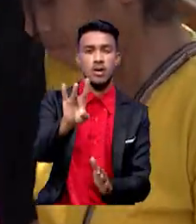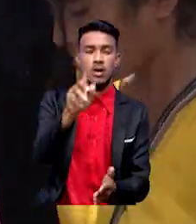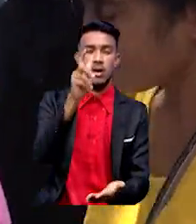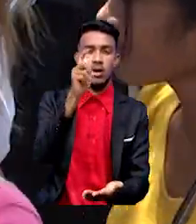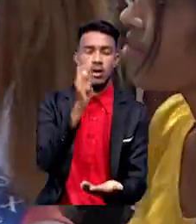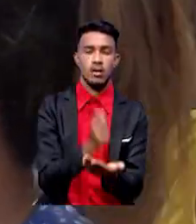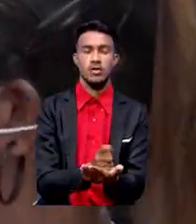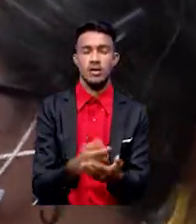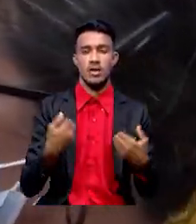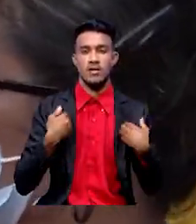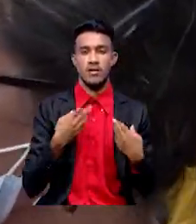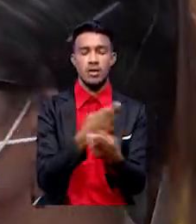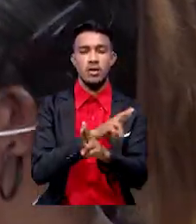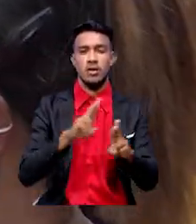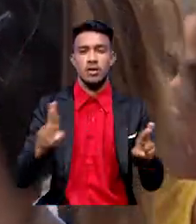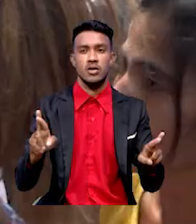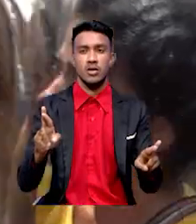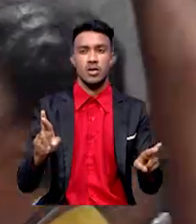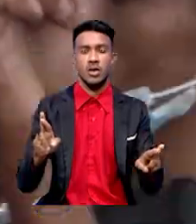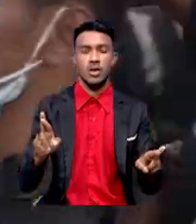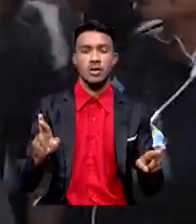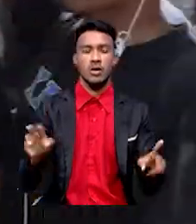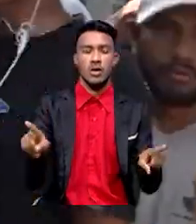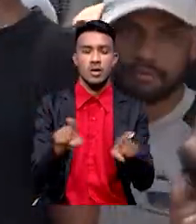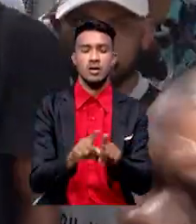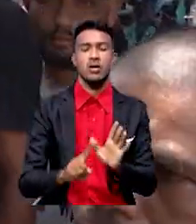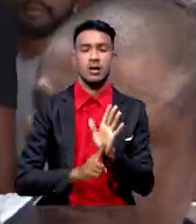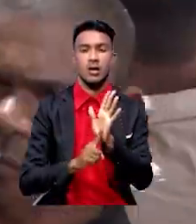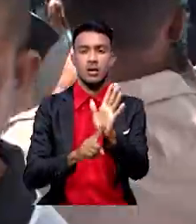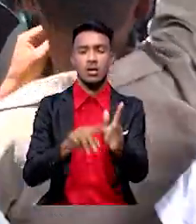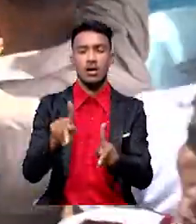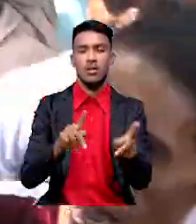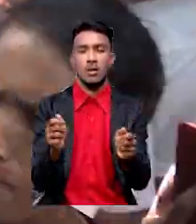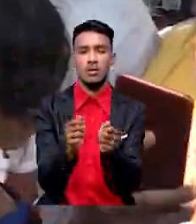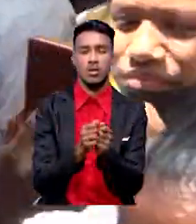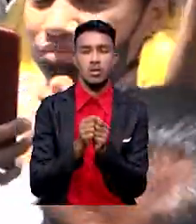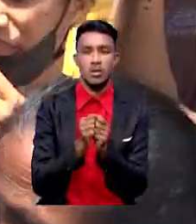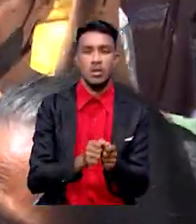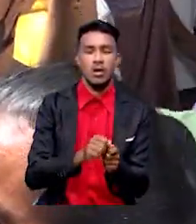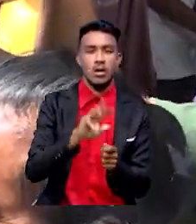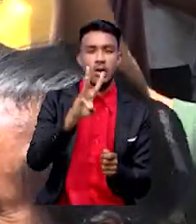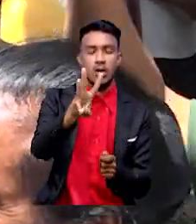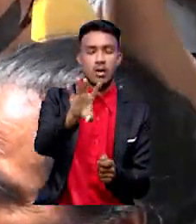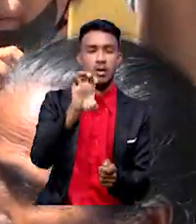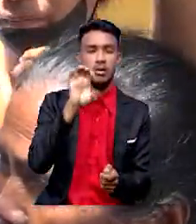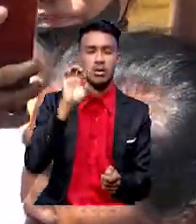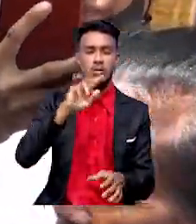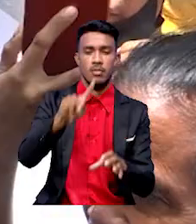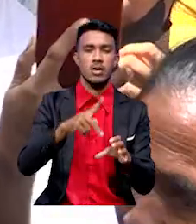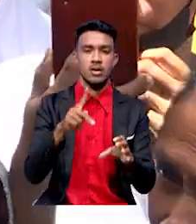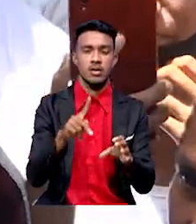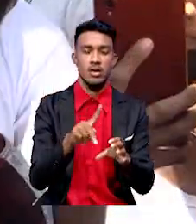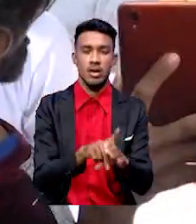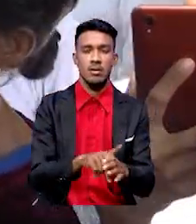o resultado apuramento provisório, Ratudo, Ema Ramuto Rihun Atuxnen Racing, mas participa a